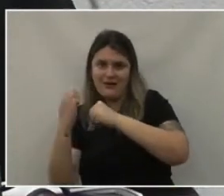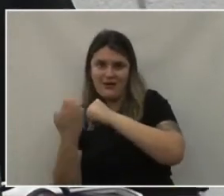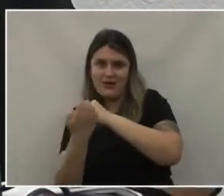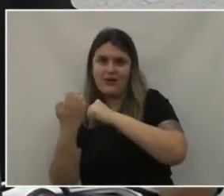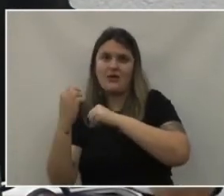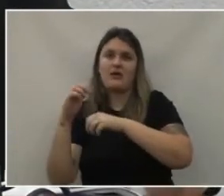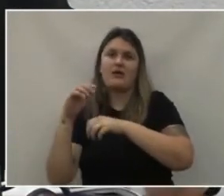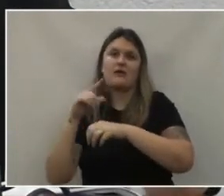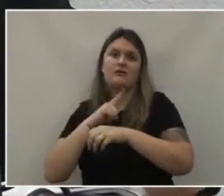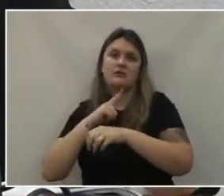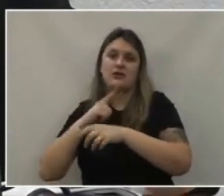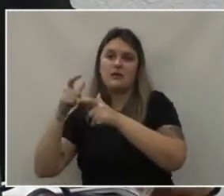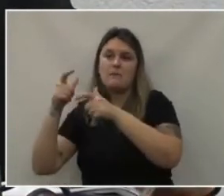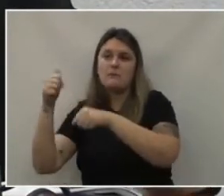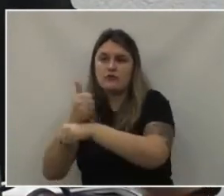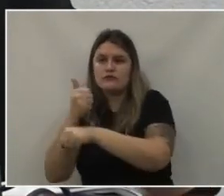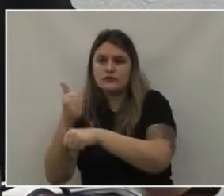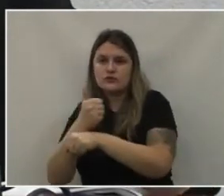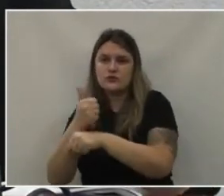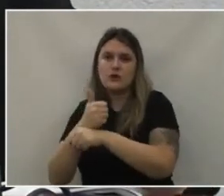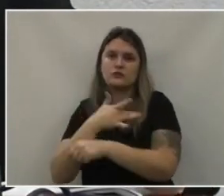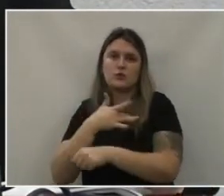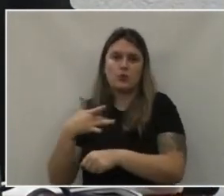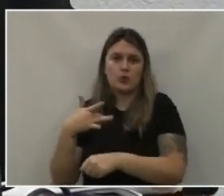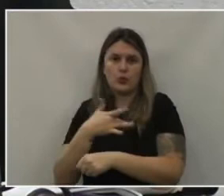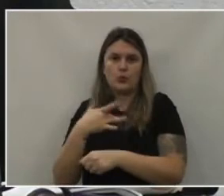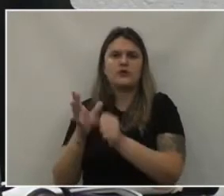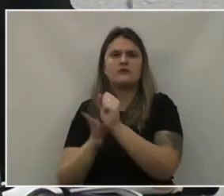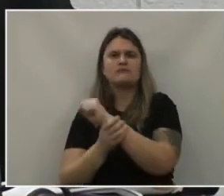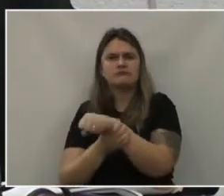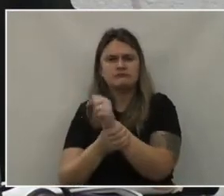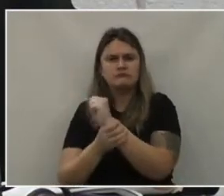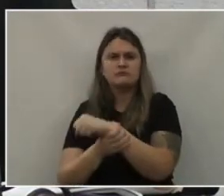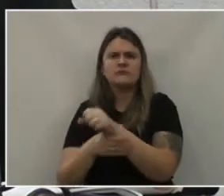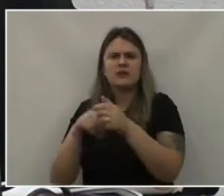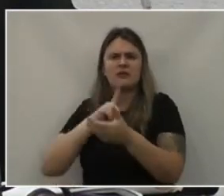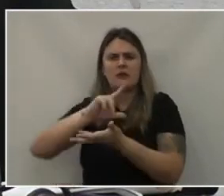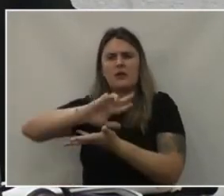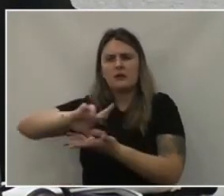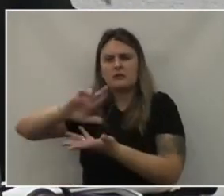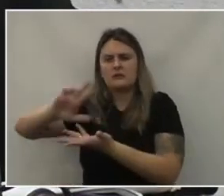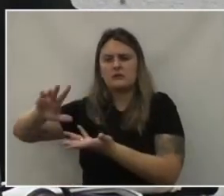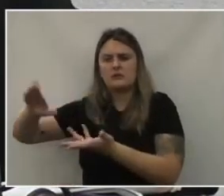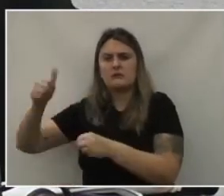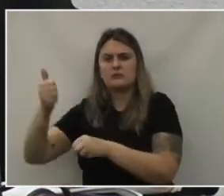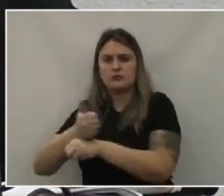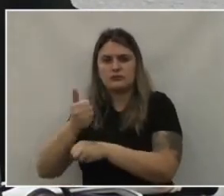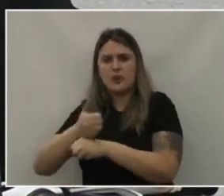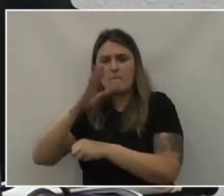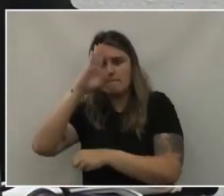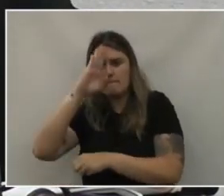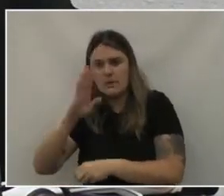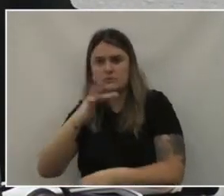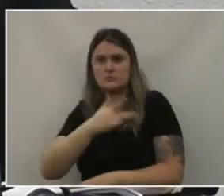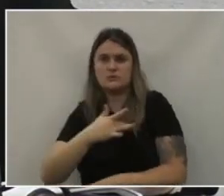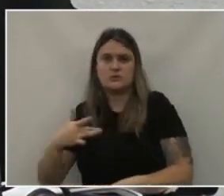assistência em todas as áreas, educação, assistência social, e principalmente a saúde, isso faria